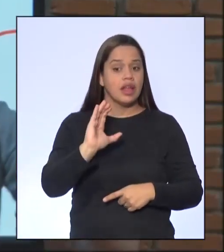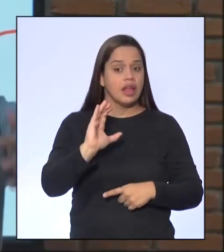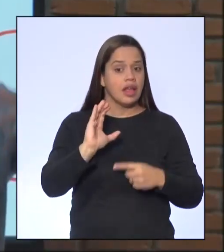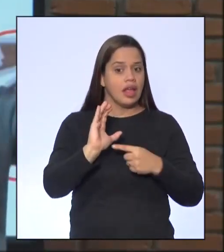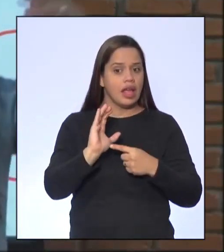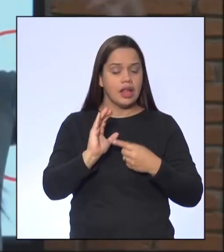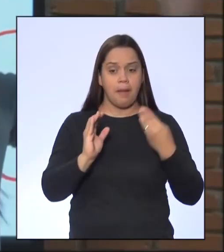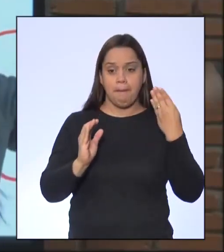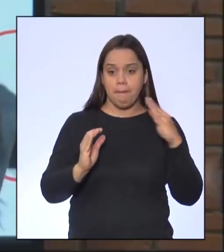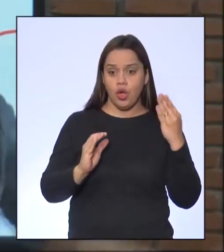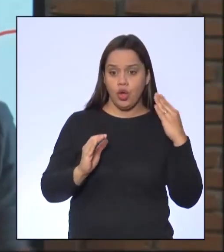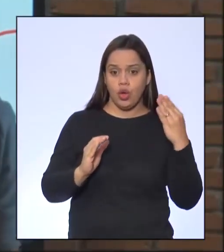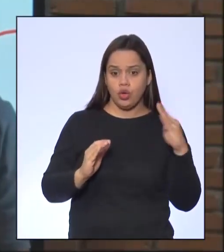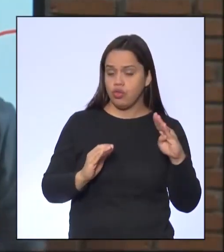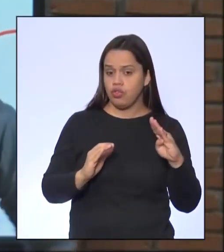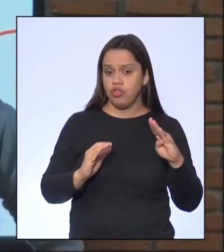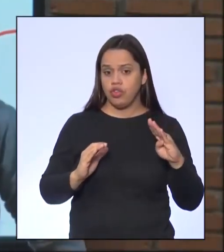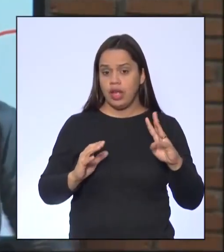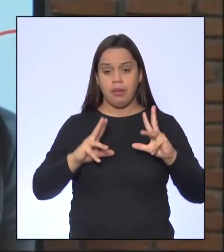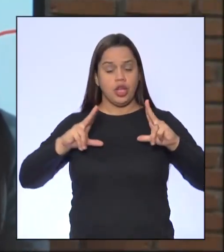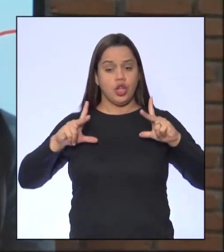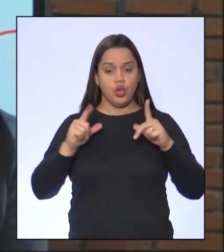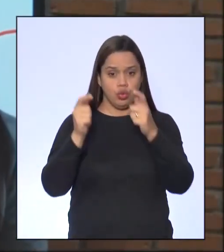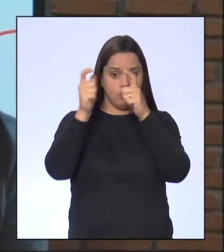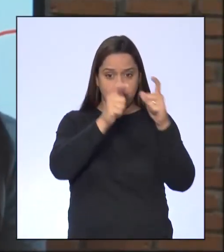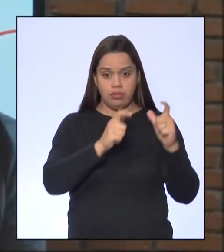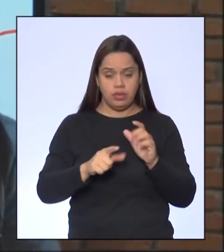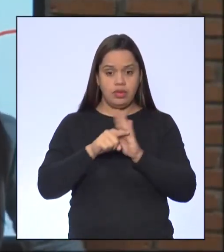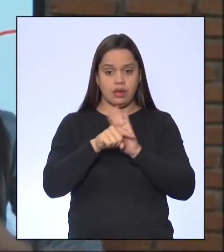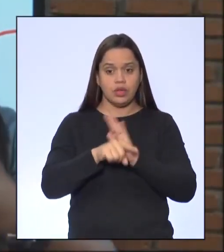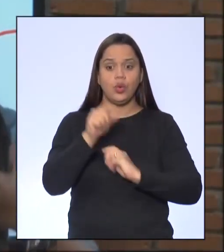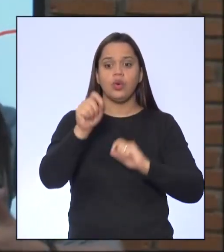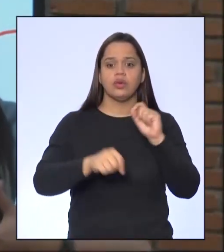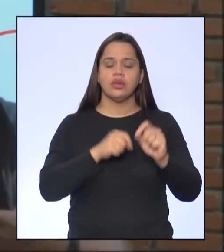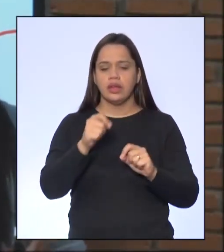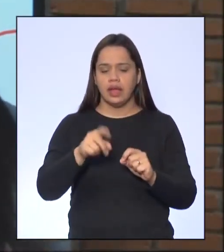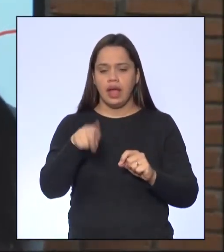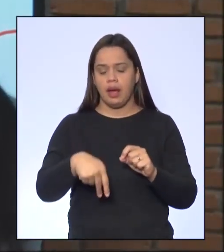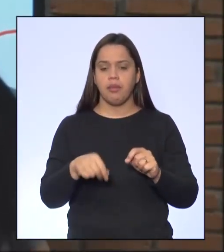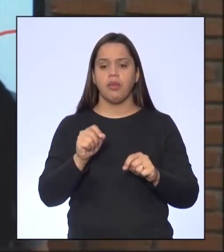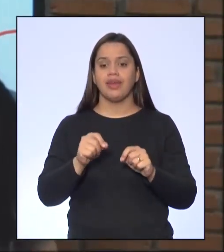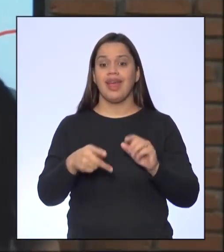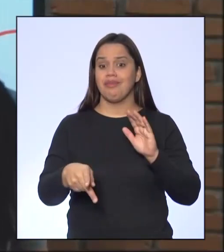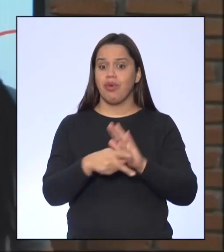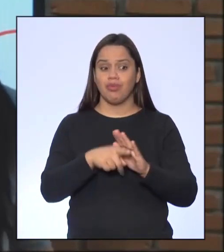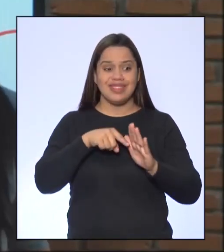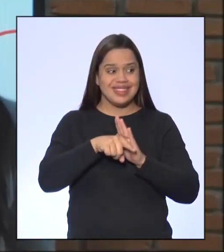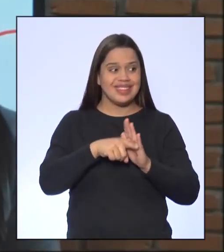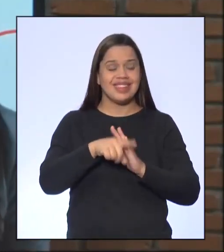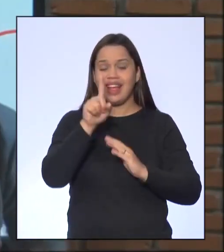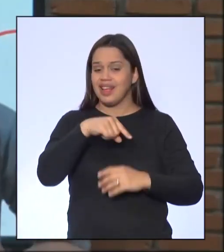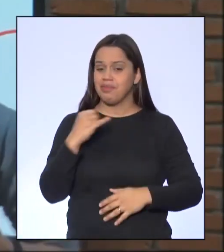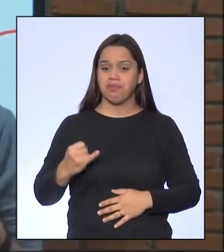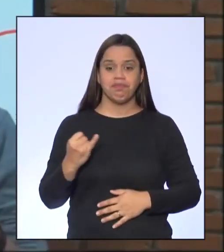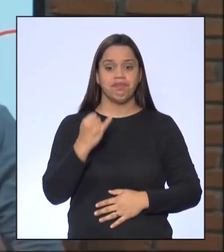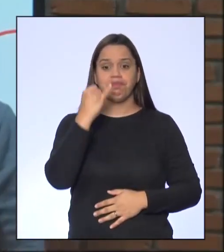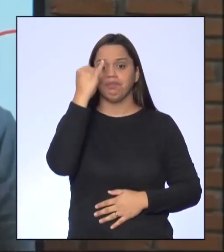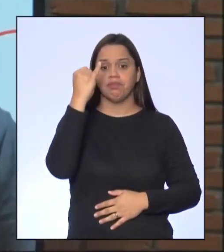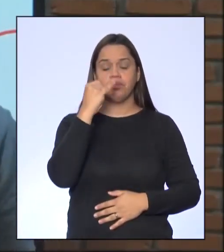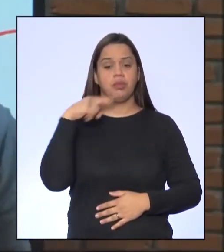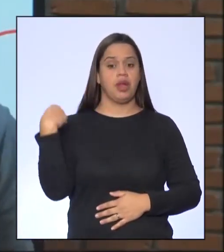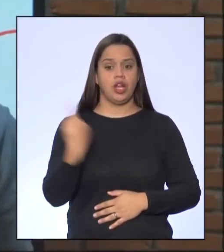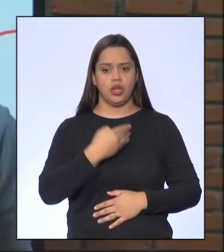para a biologia, para a área científica, o método científico ele é realmente crucial e importantíssimo para que a